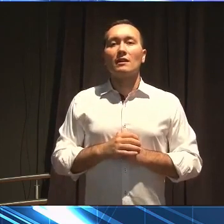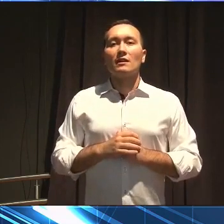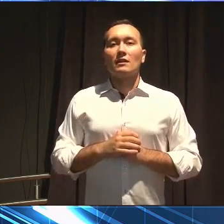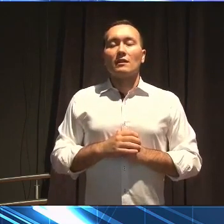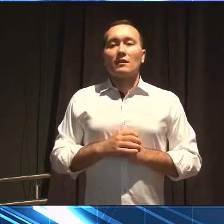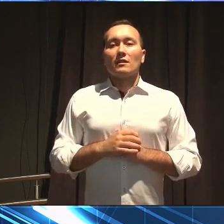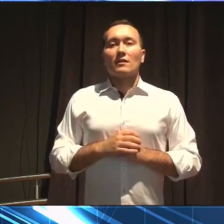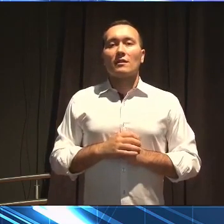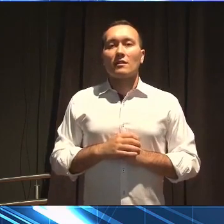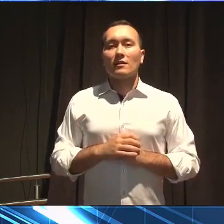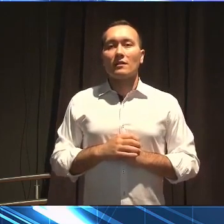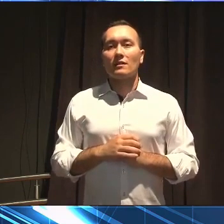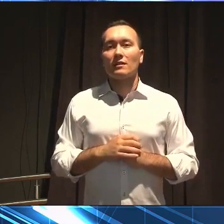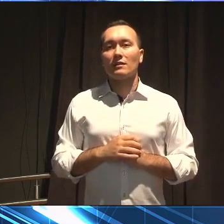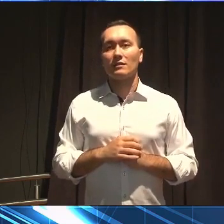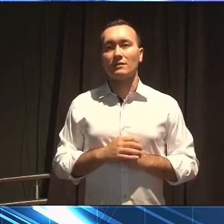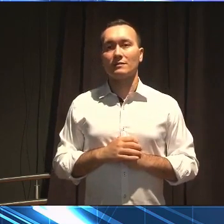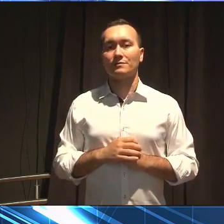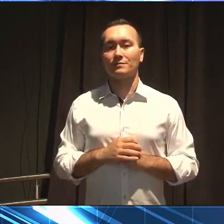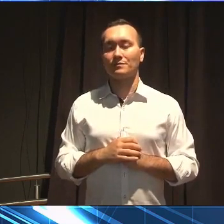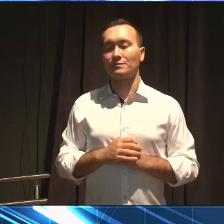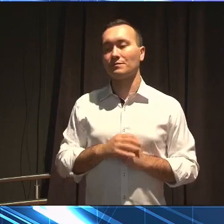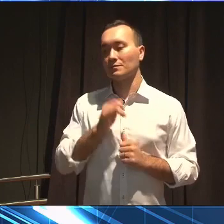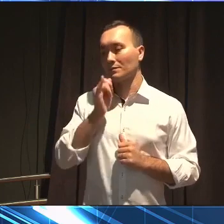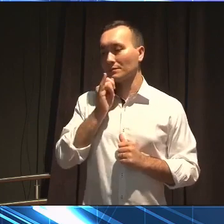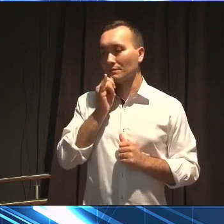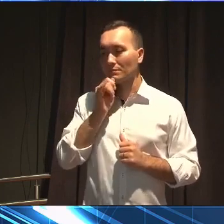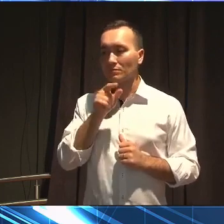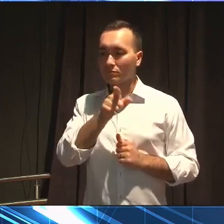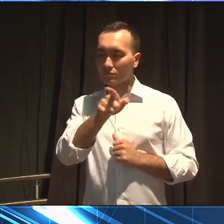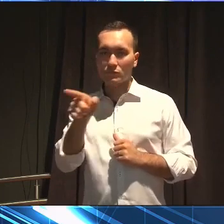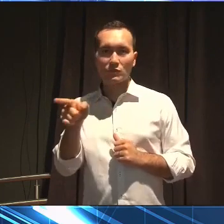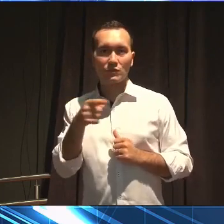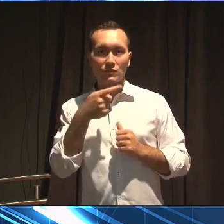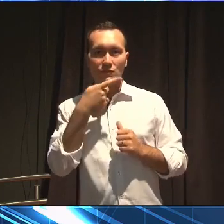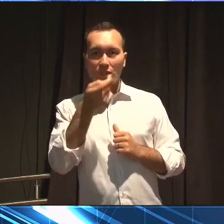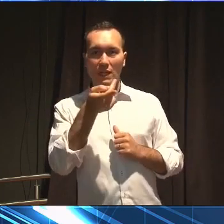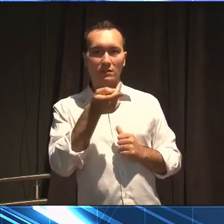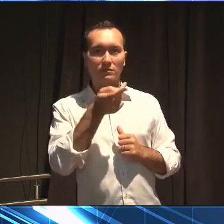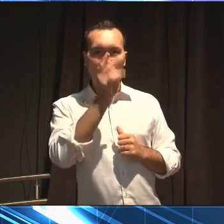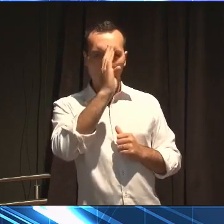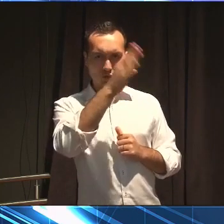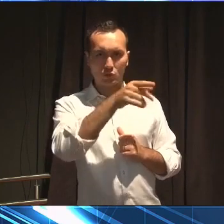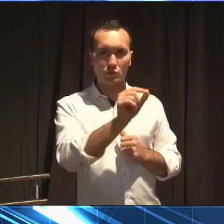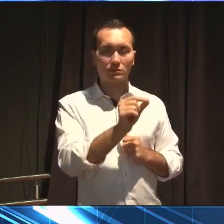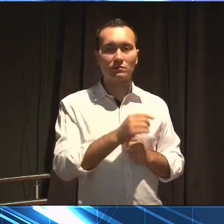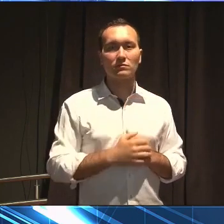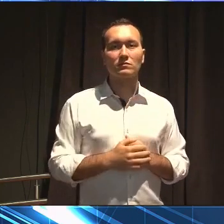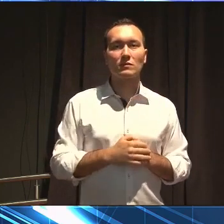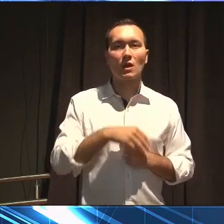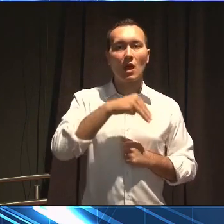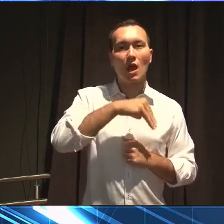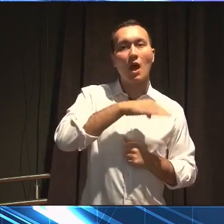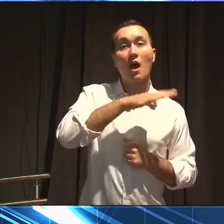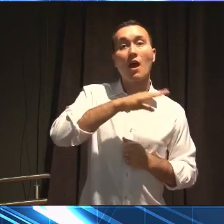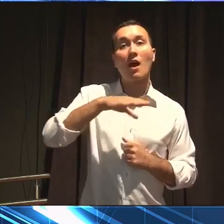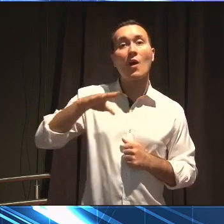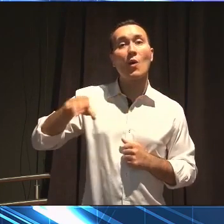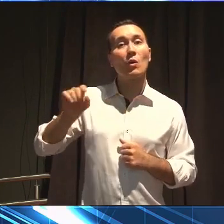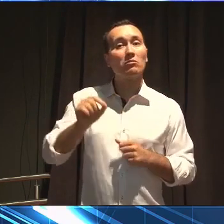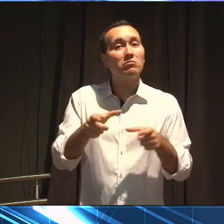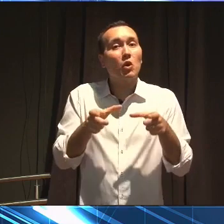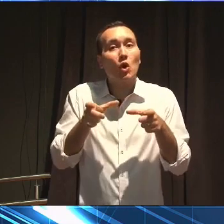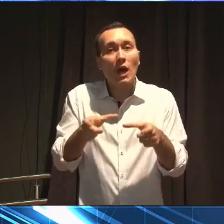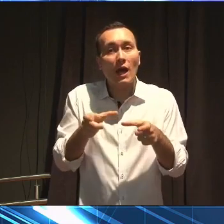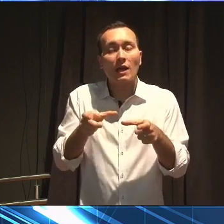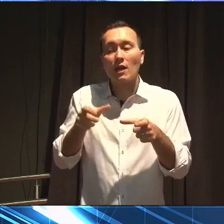respondido de maneira qualitativa, a gente sabe, o mar é onde os pescadores pescam peixes.